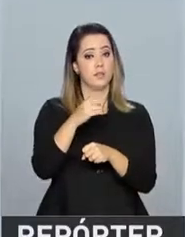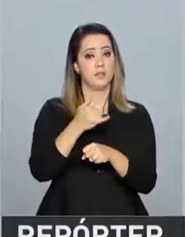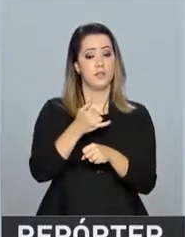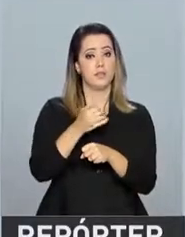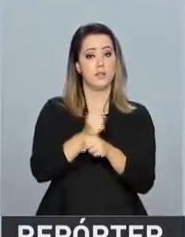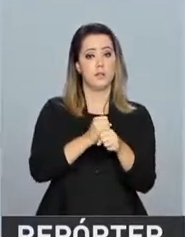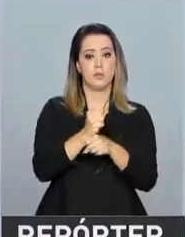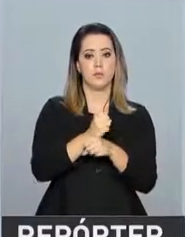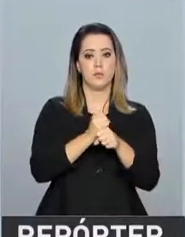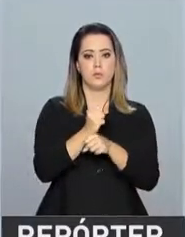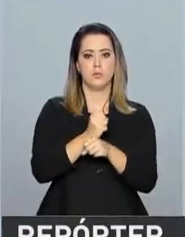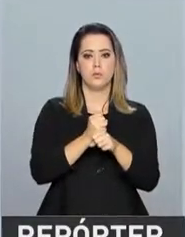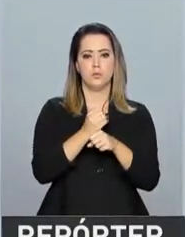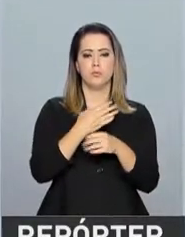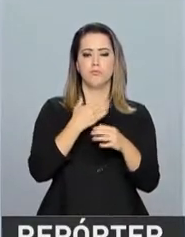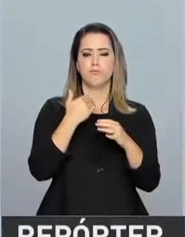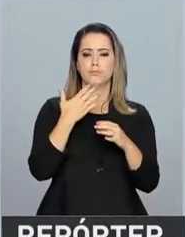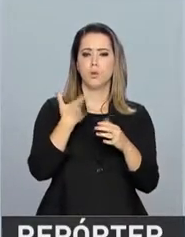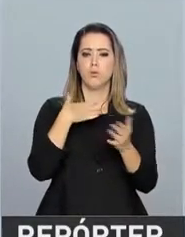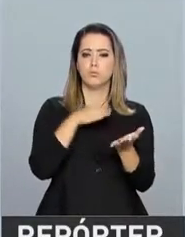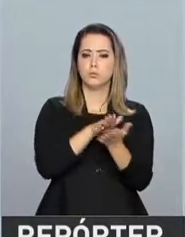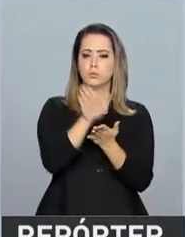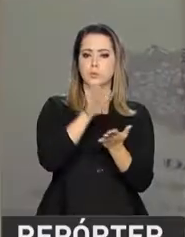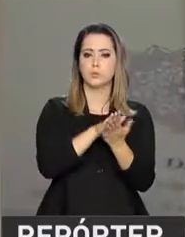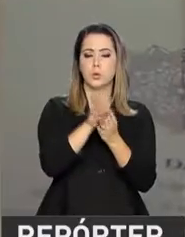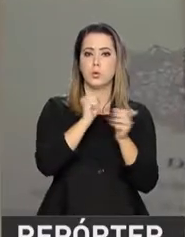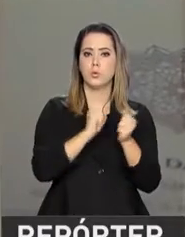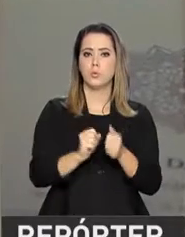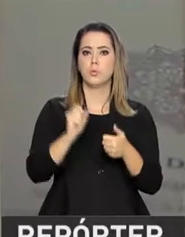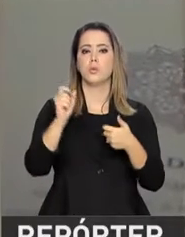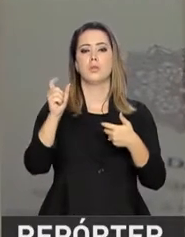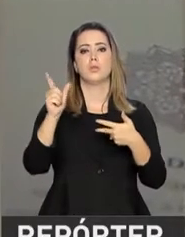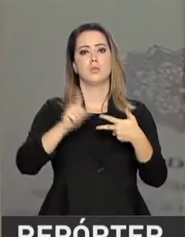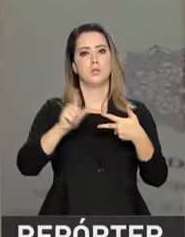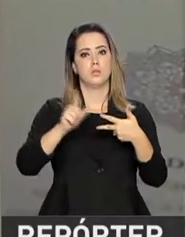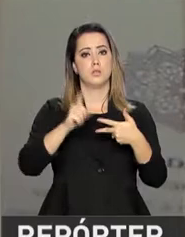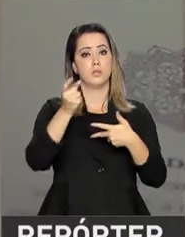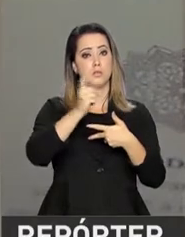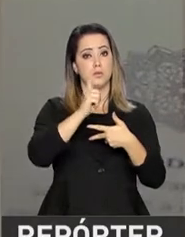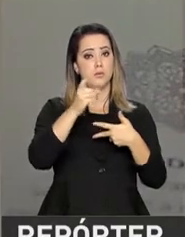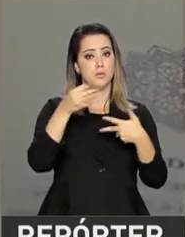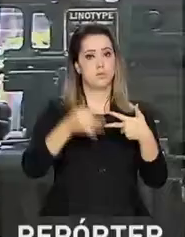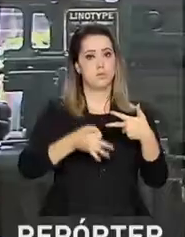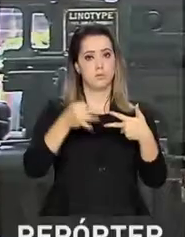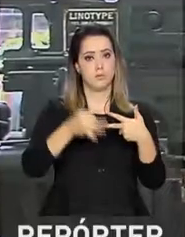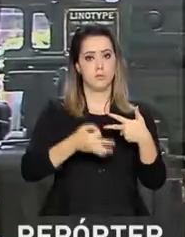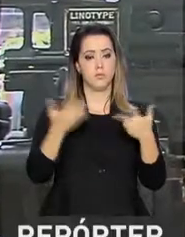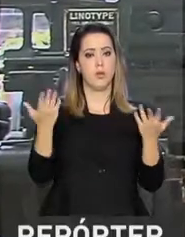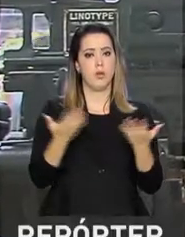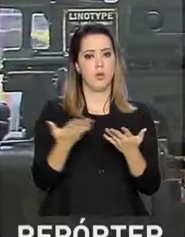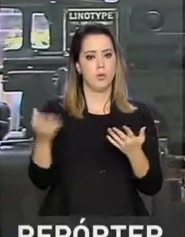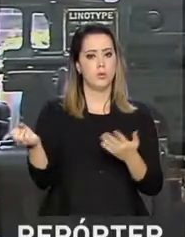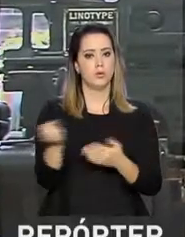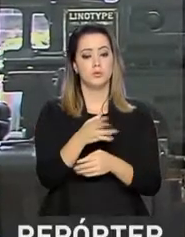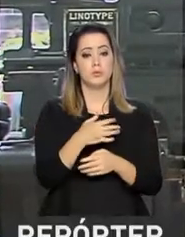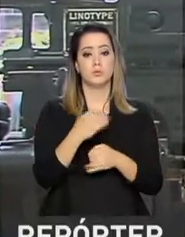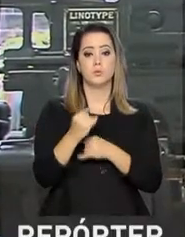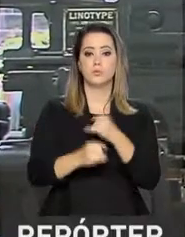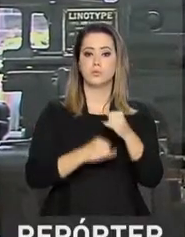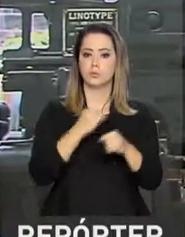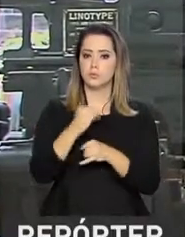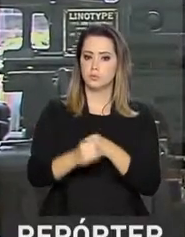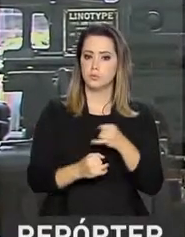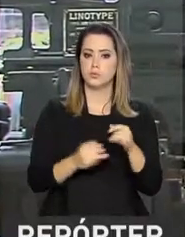que registra os principais atos dos poderes legislativo executivo e judiciário ganha uma versão mais moderna